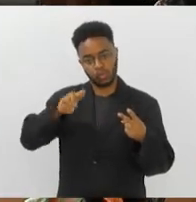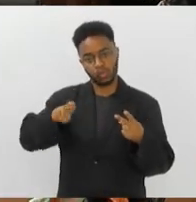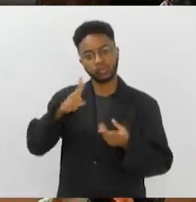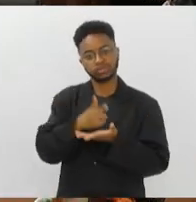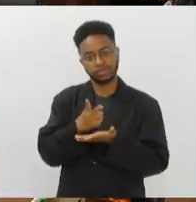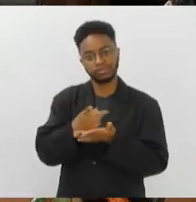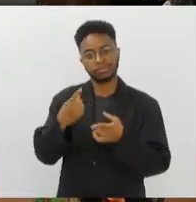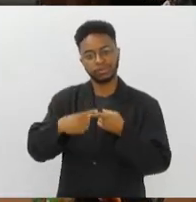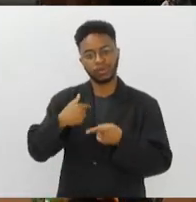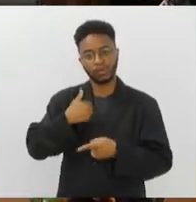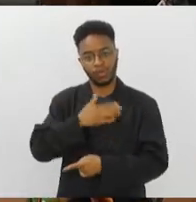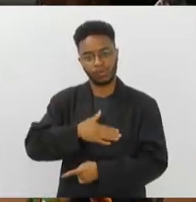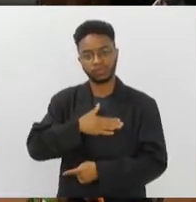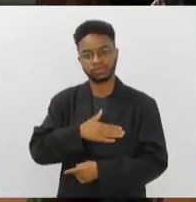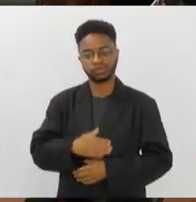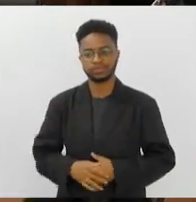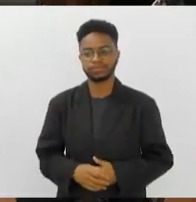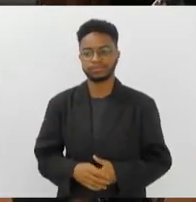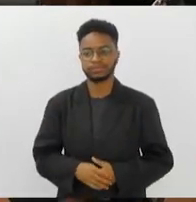porque eu gosto.